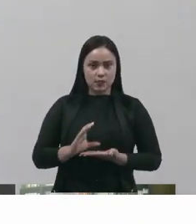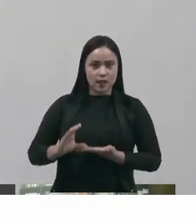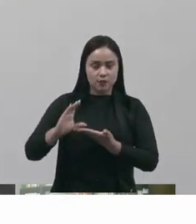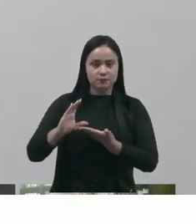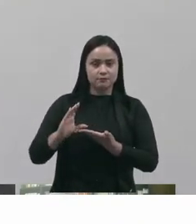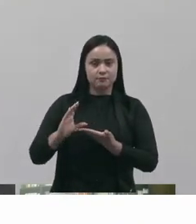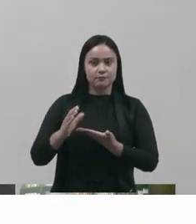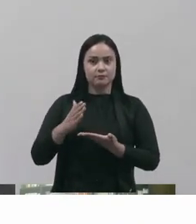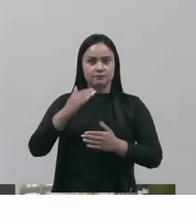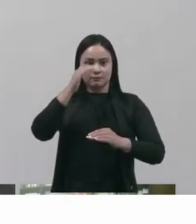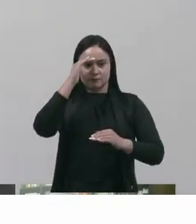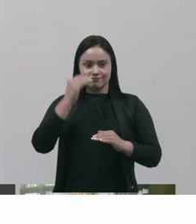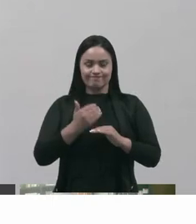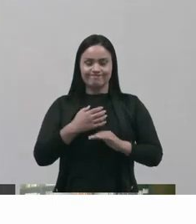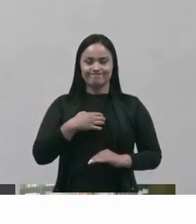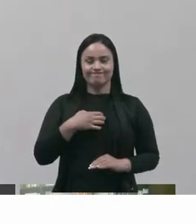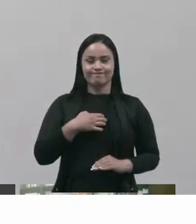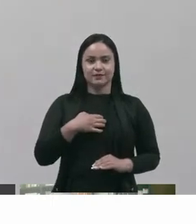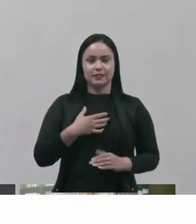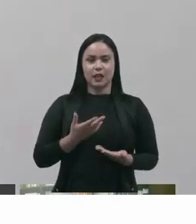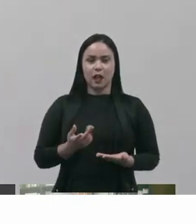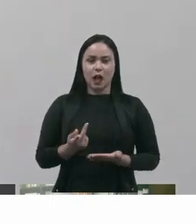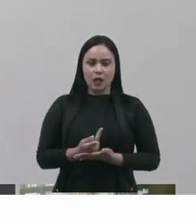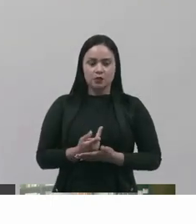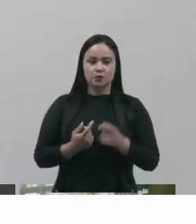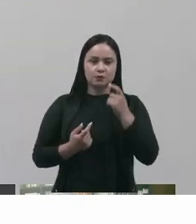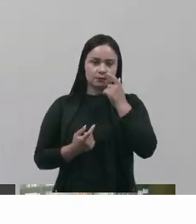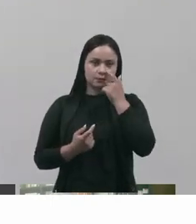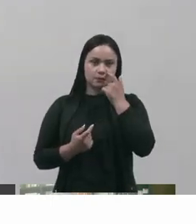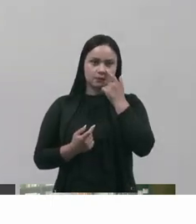a meu sentir, nesse caso,